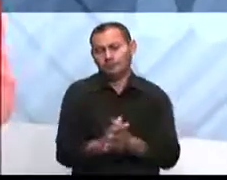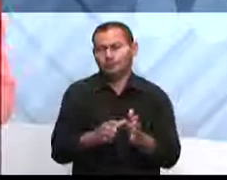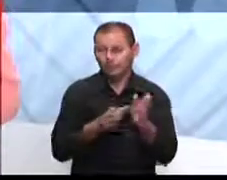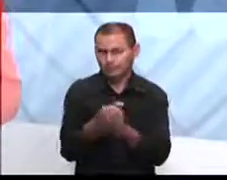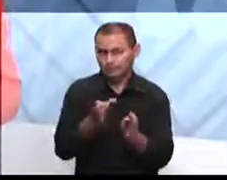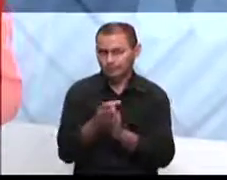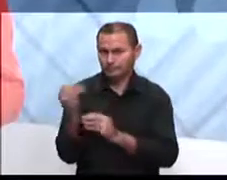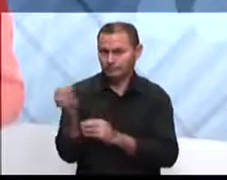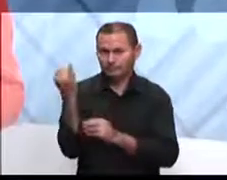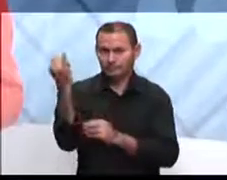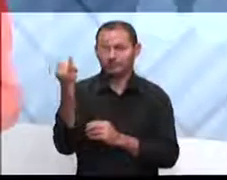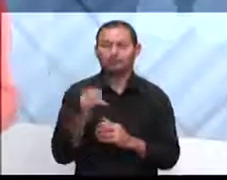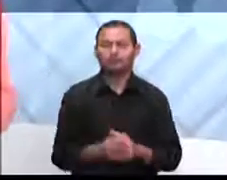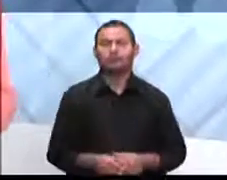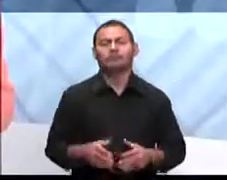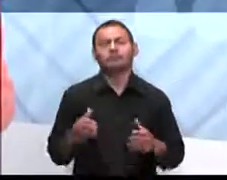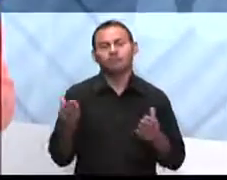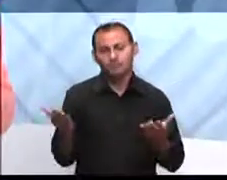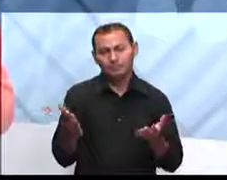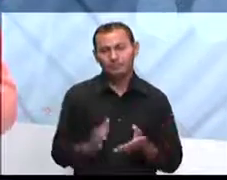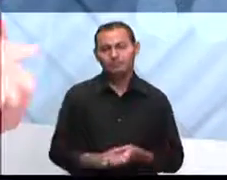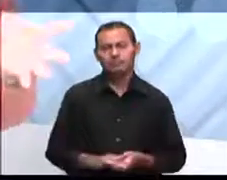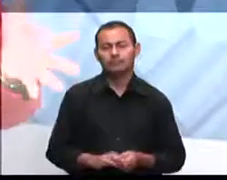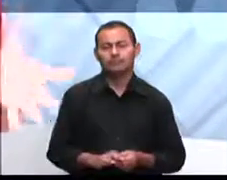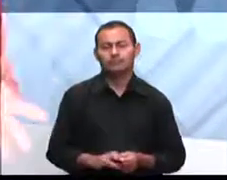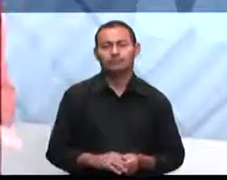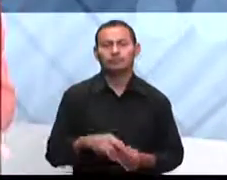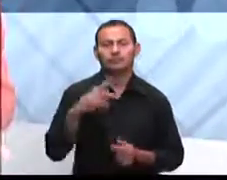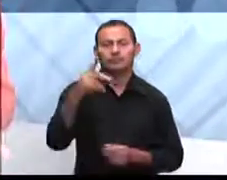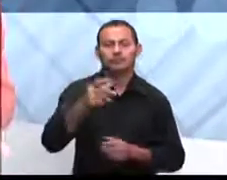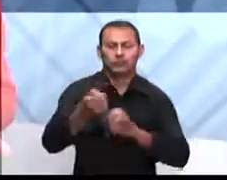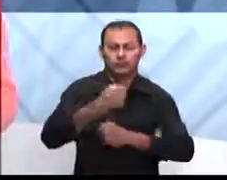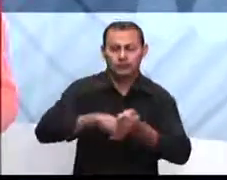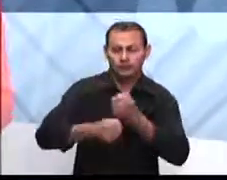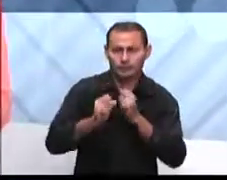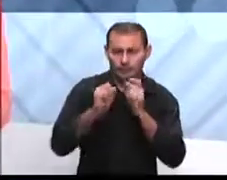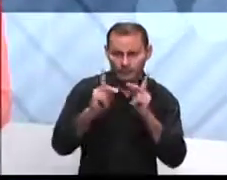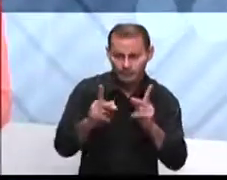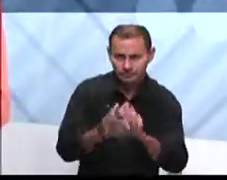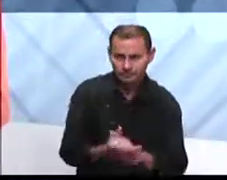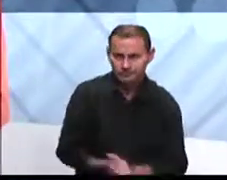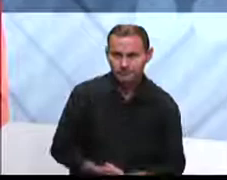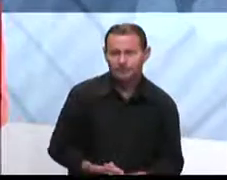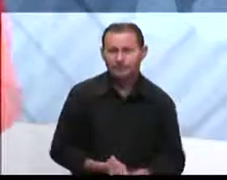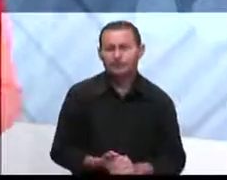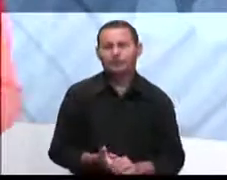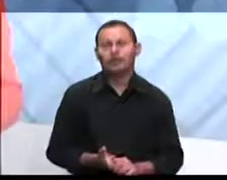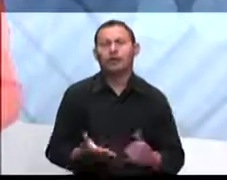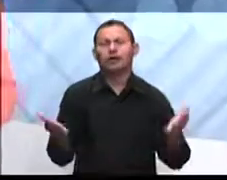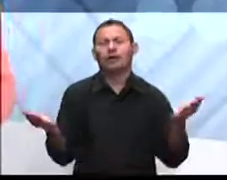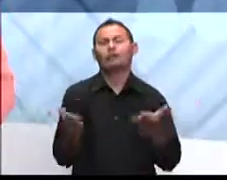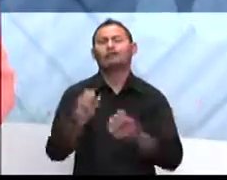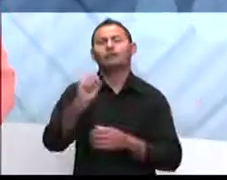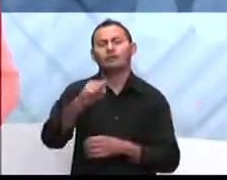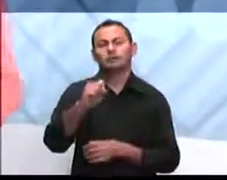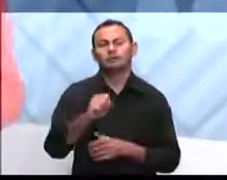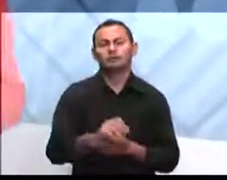dica muito importante, né, então, para os seus negócios, ok? Então, agora